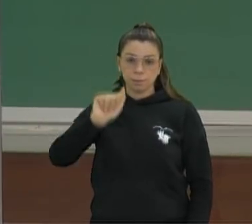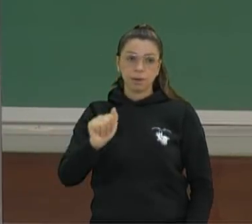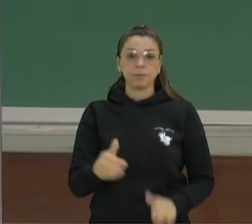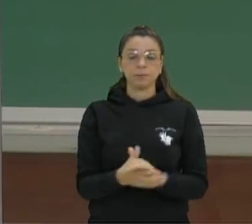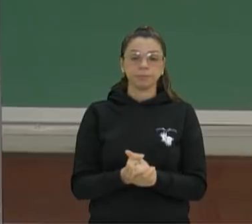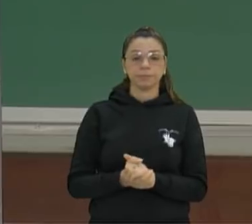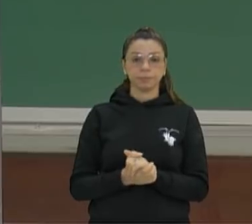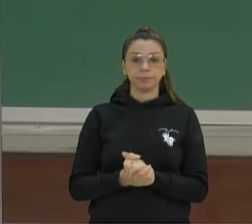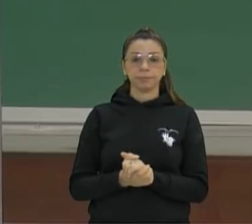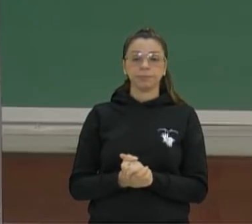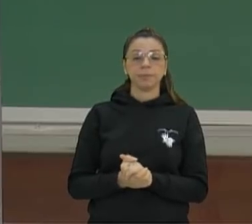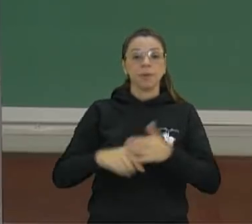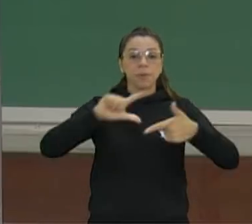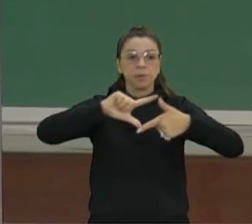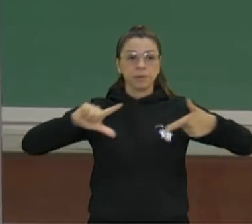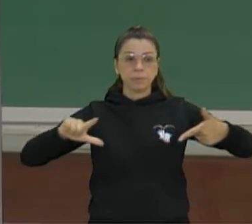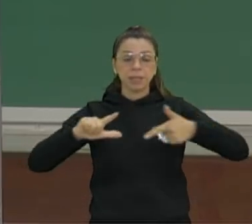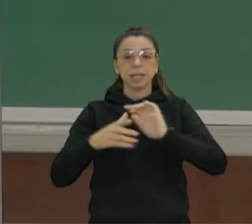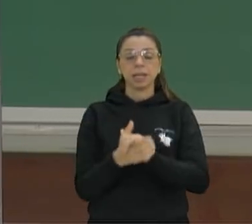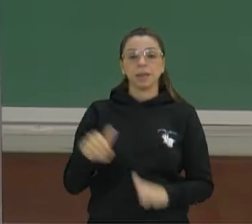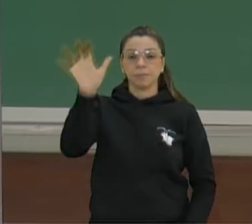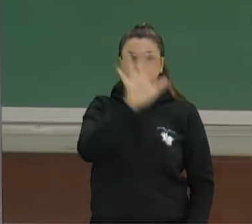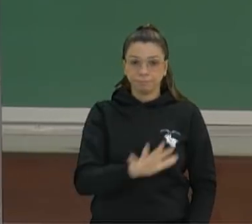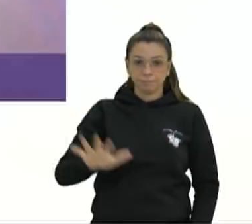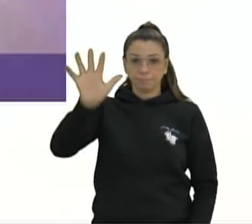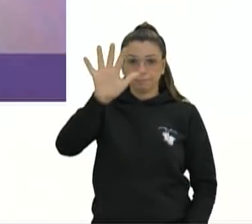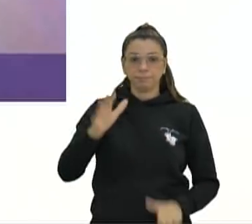Então, geometria espacial. Vamos lá.